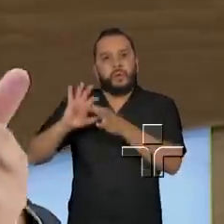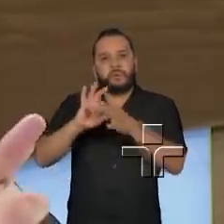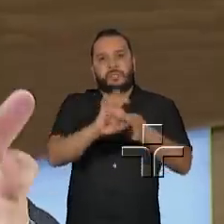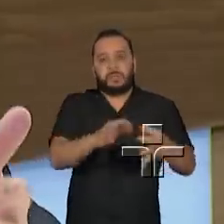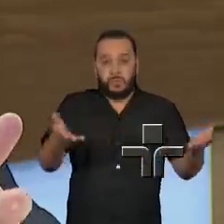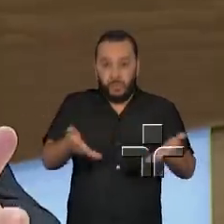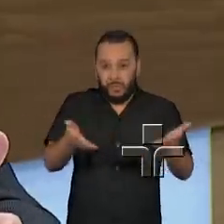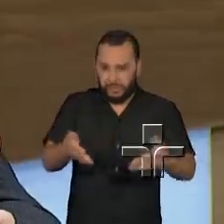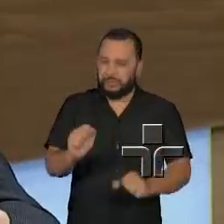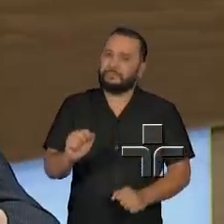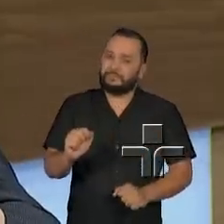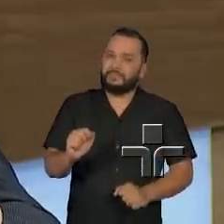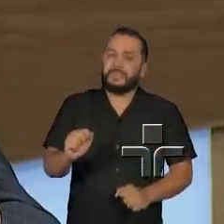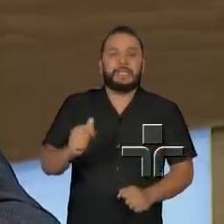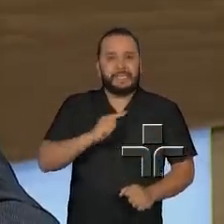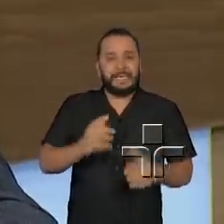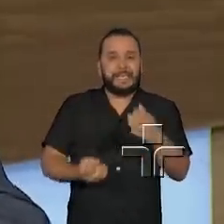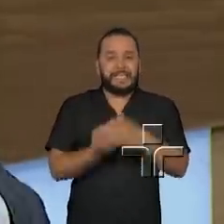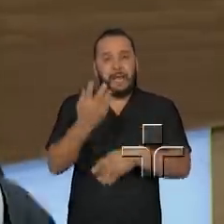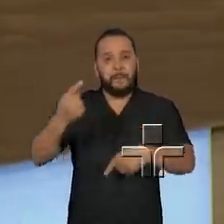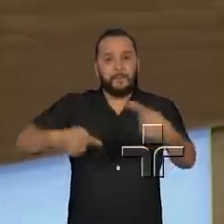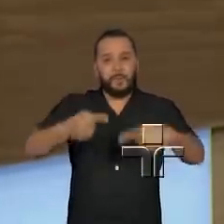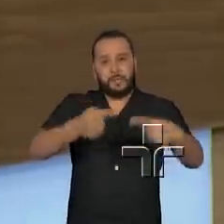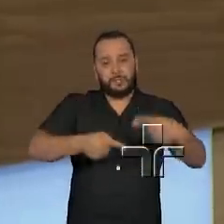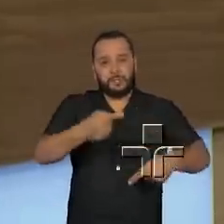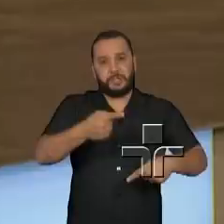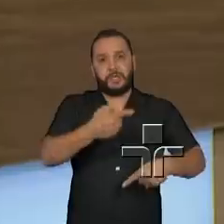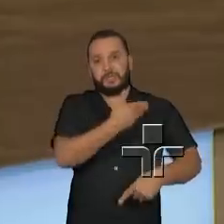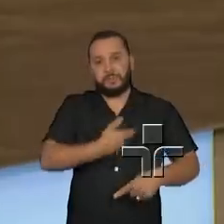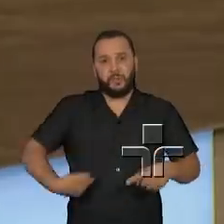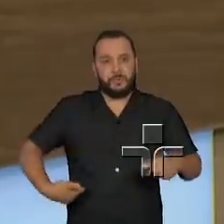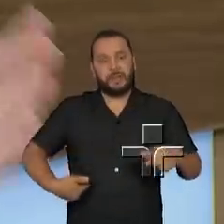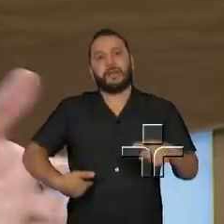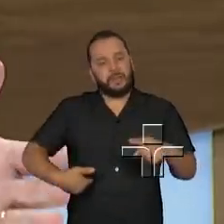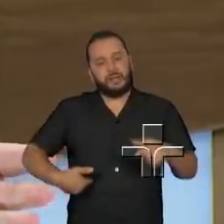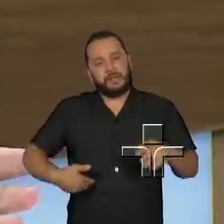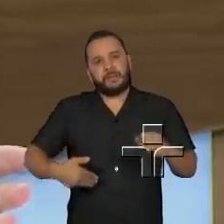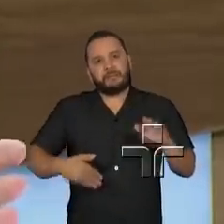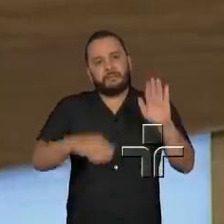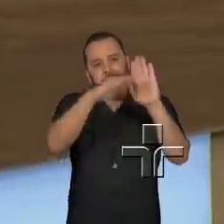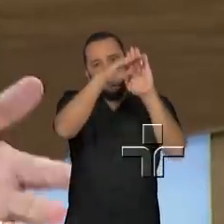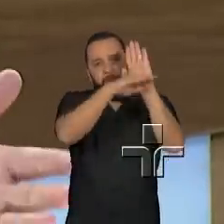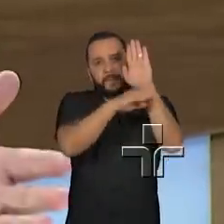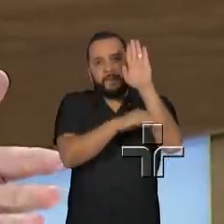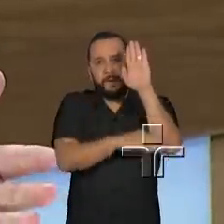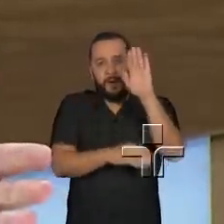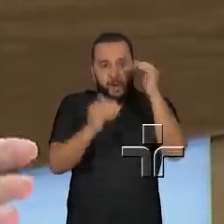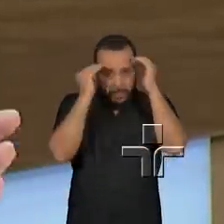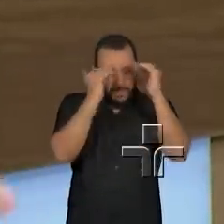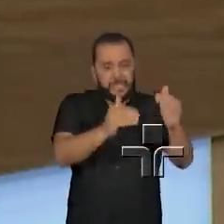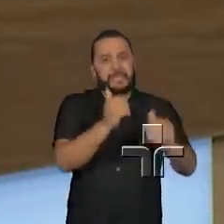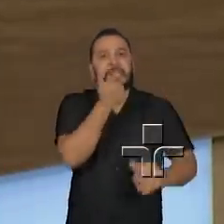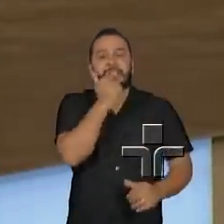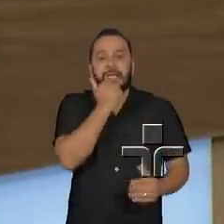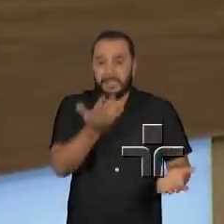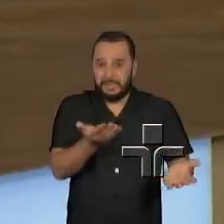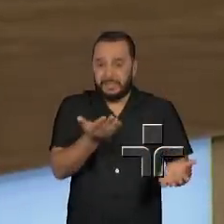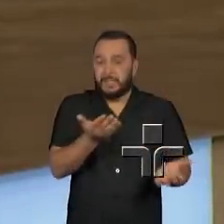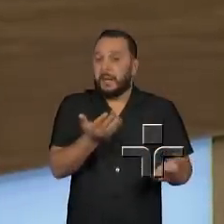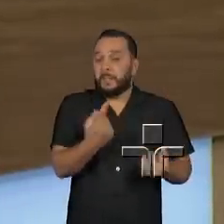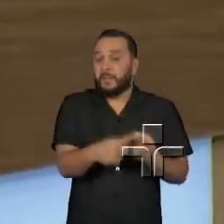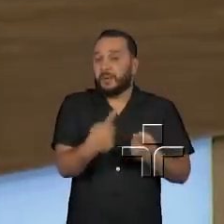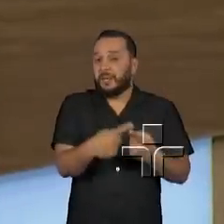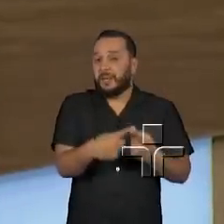os limites de você criar política pública com base em ciência, quando a questão deixou de ser quais são os maiores fatos e passou a ser